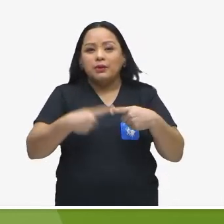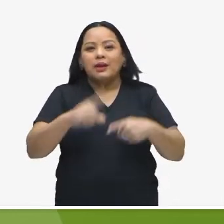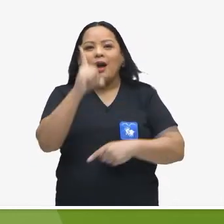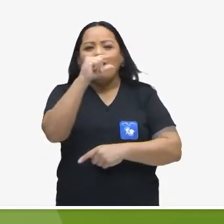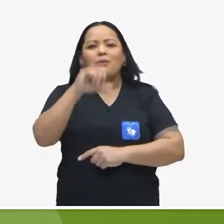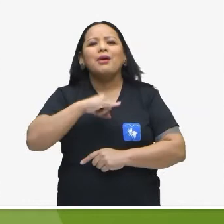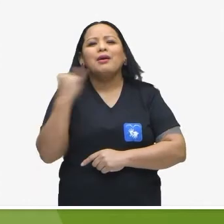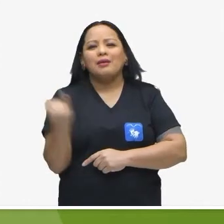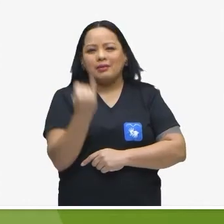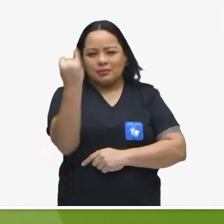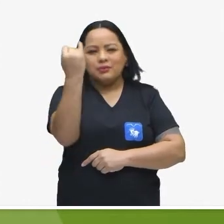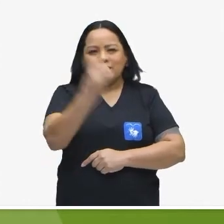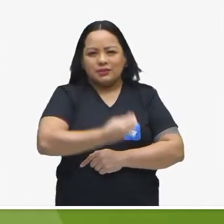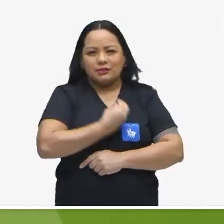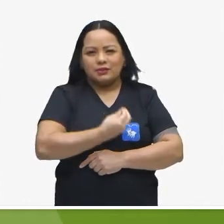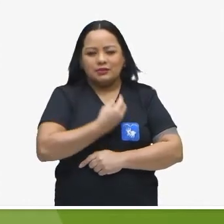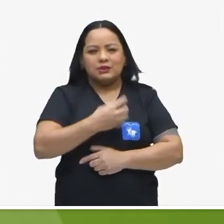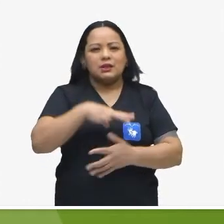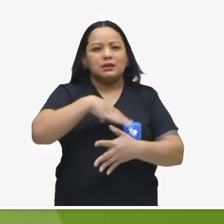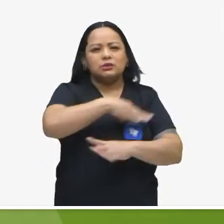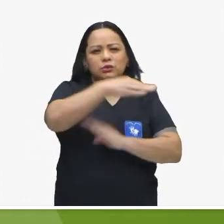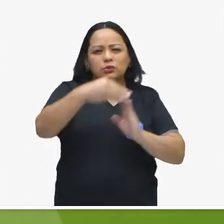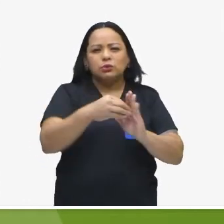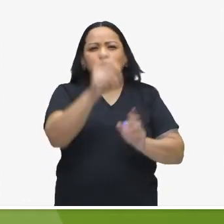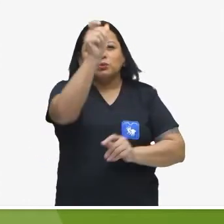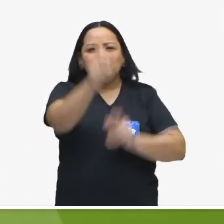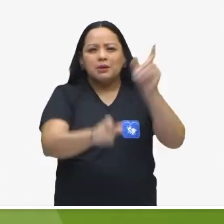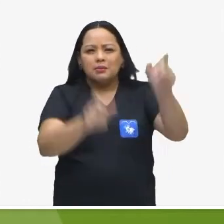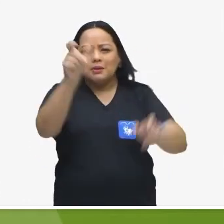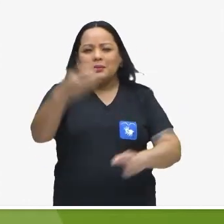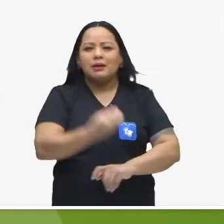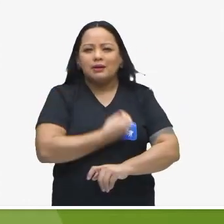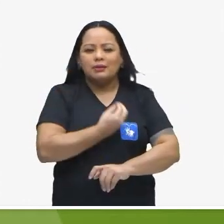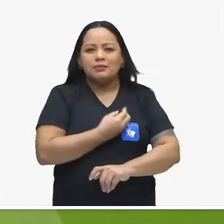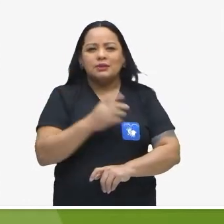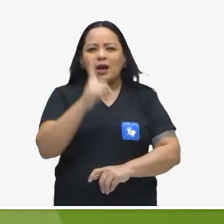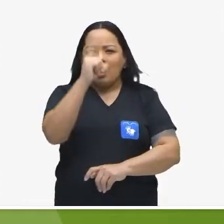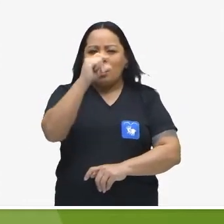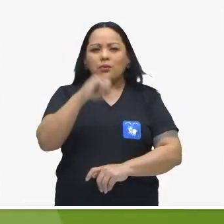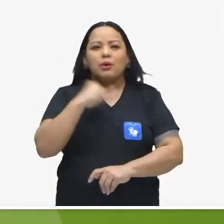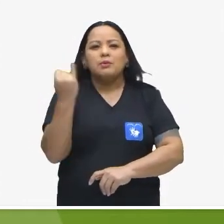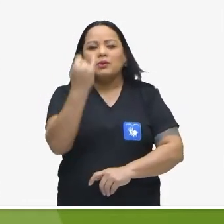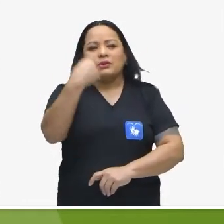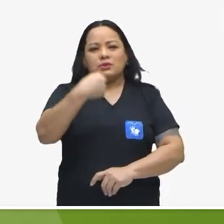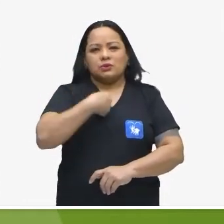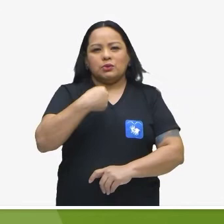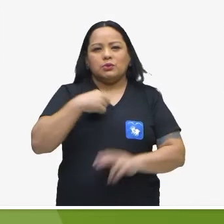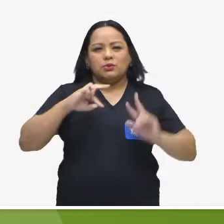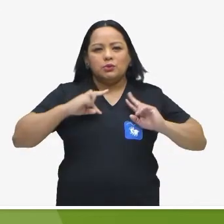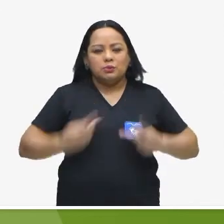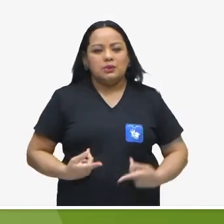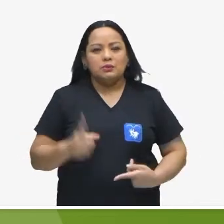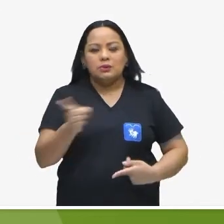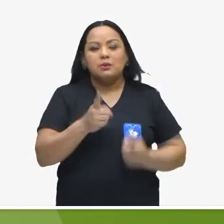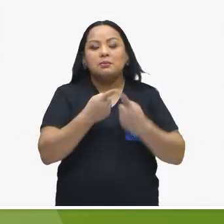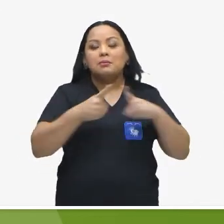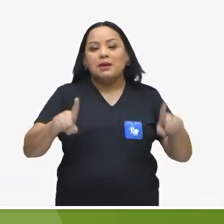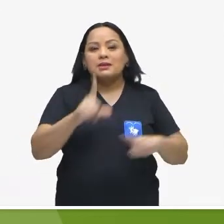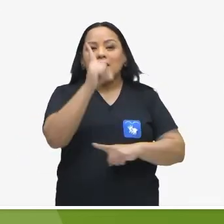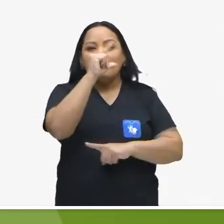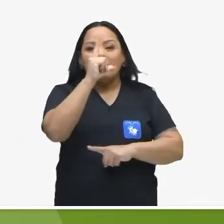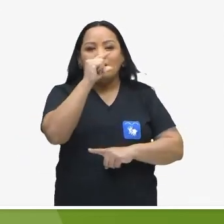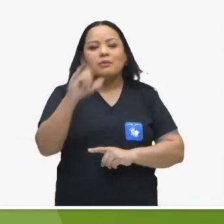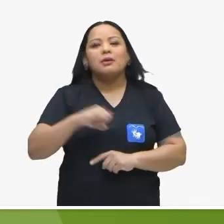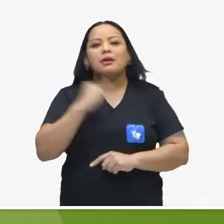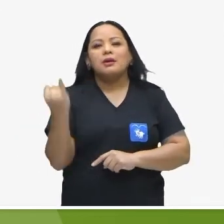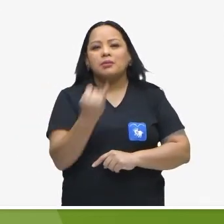vida de todos os seres vivos. A água não é só essencial para nós, seres humanos, não. A água é